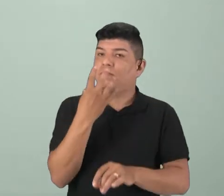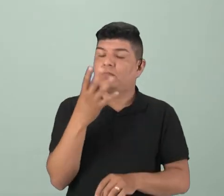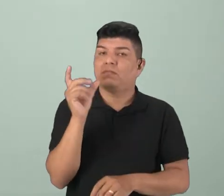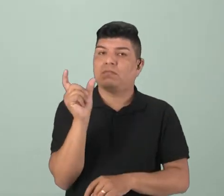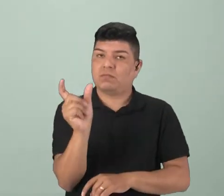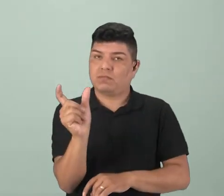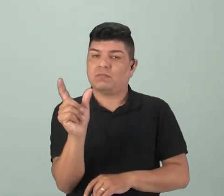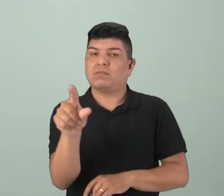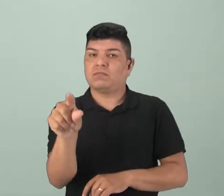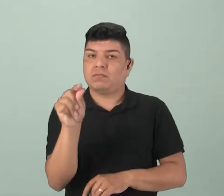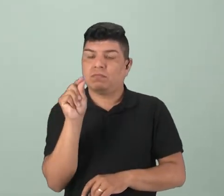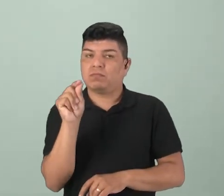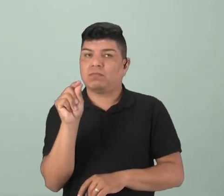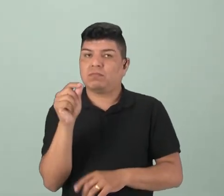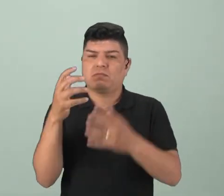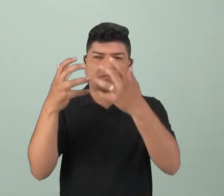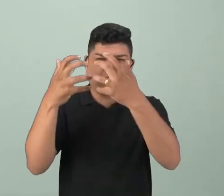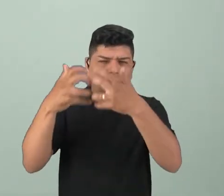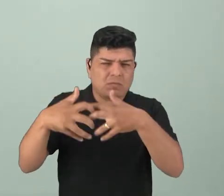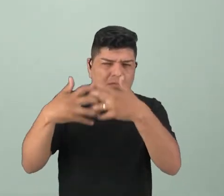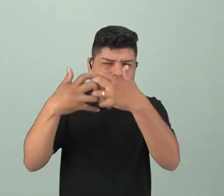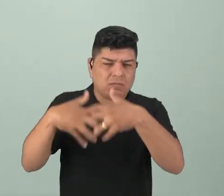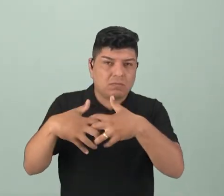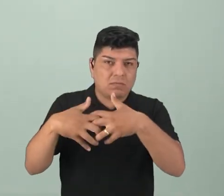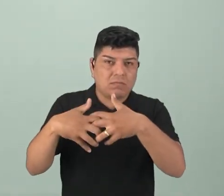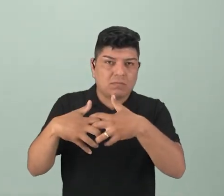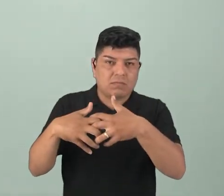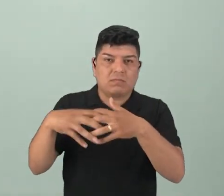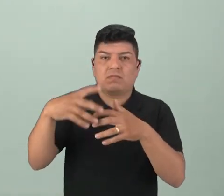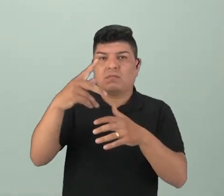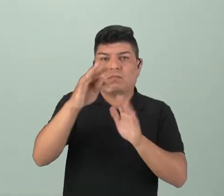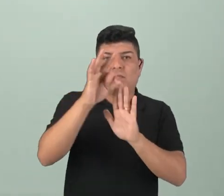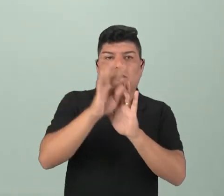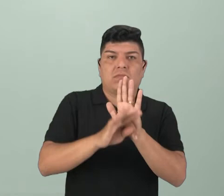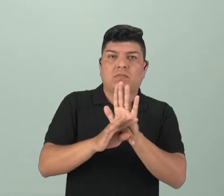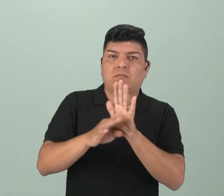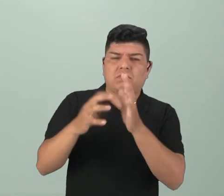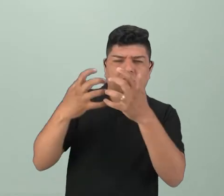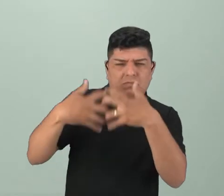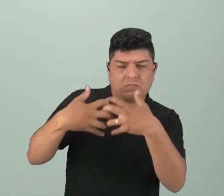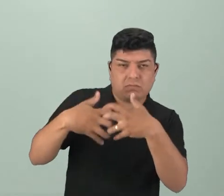bom? Para não confundir nem deixar o seu texto vago.